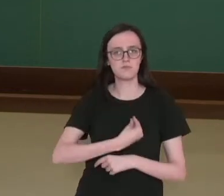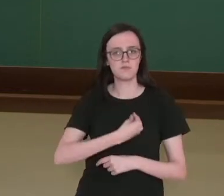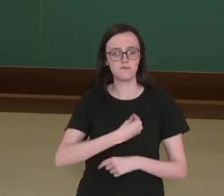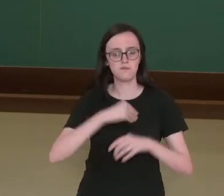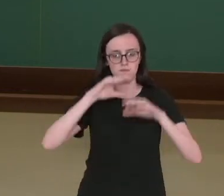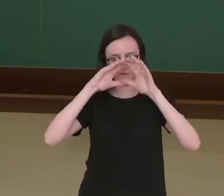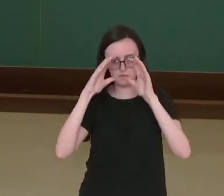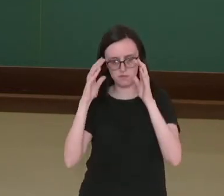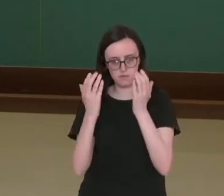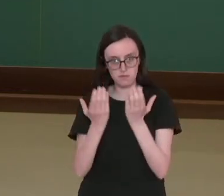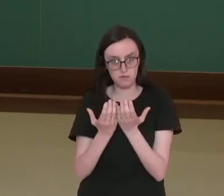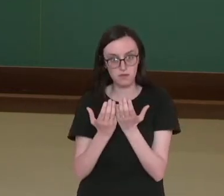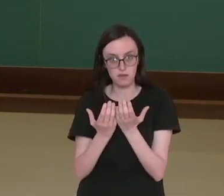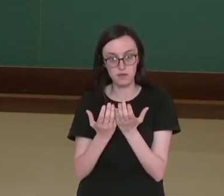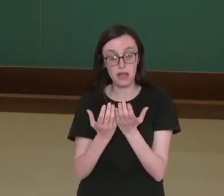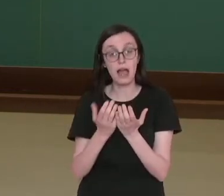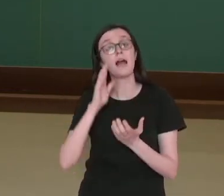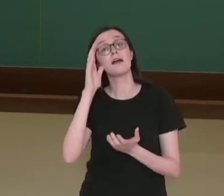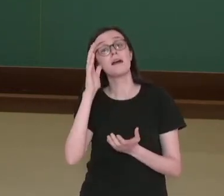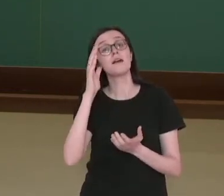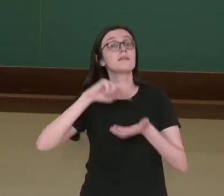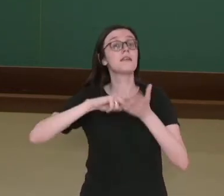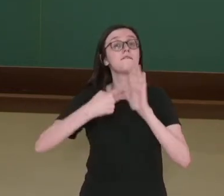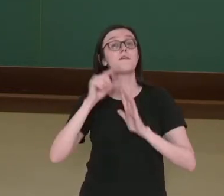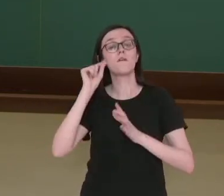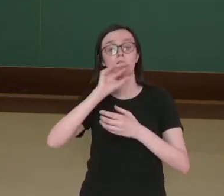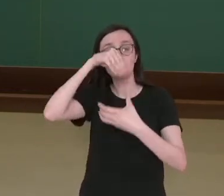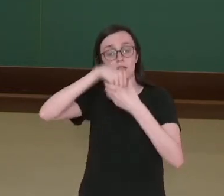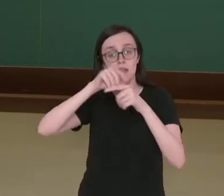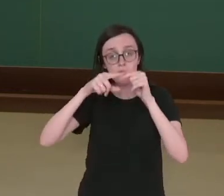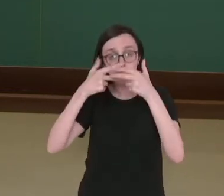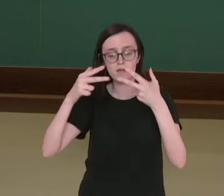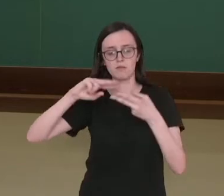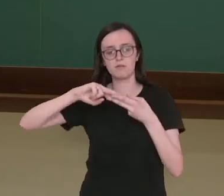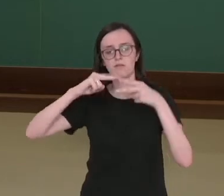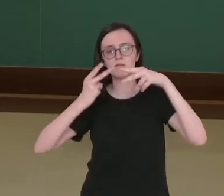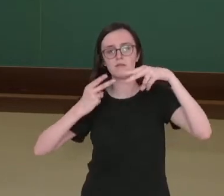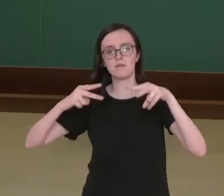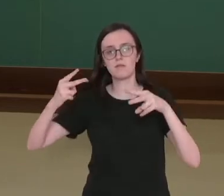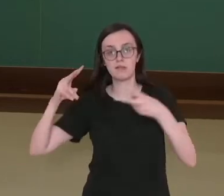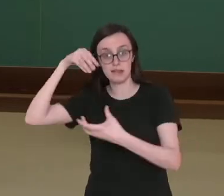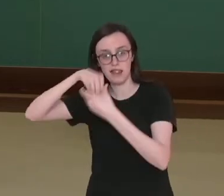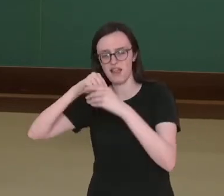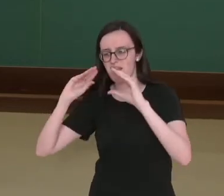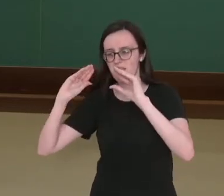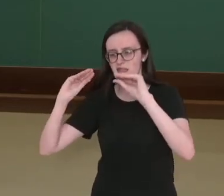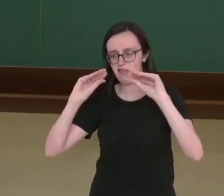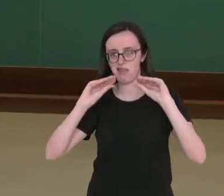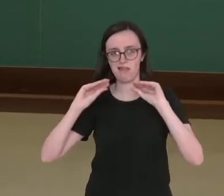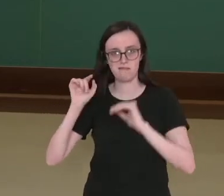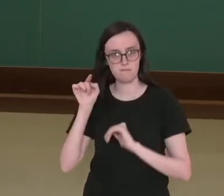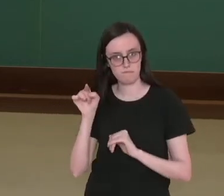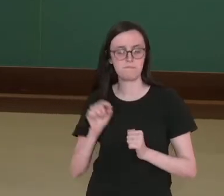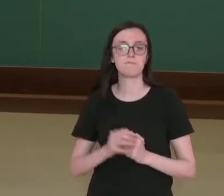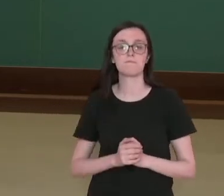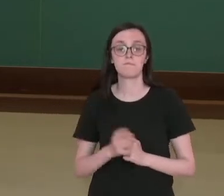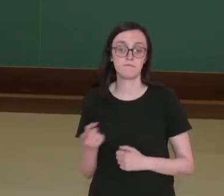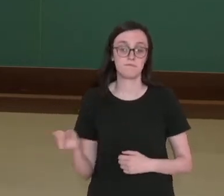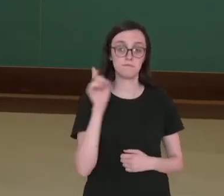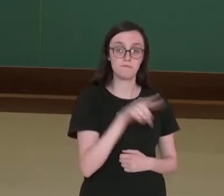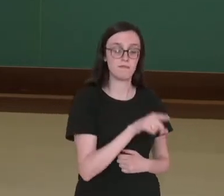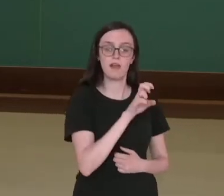membrana, a carioteca. Então, elas têm o material genético delas solto no citoplasma lá da célula. A